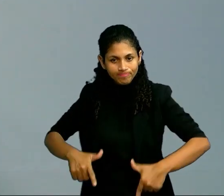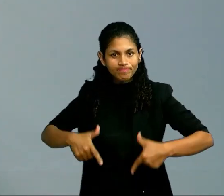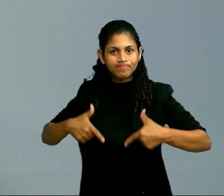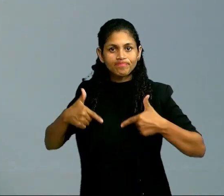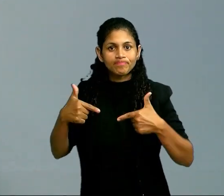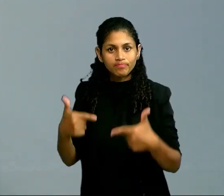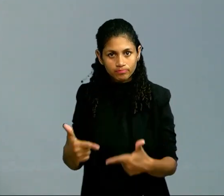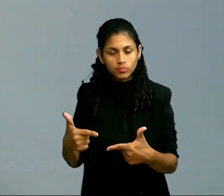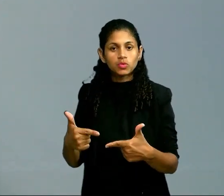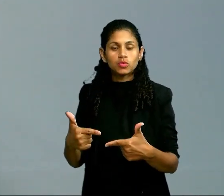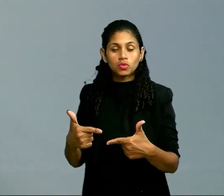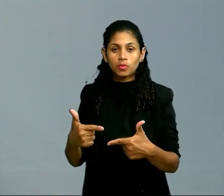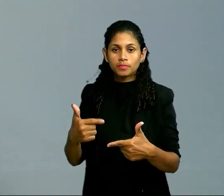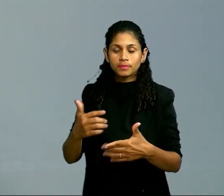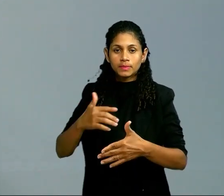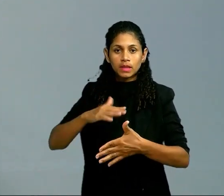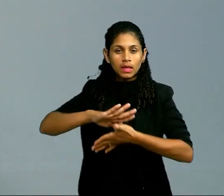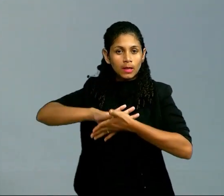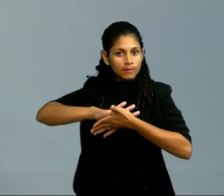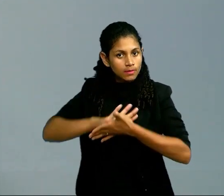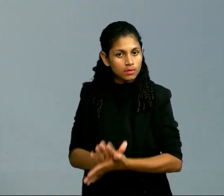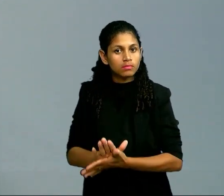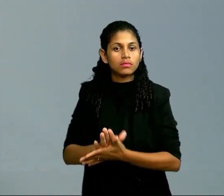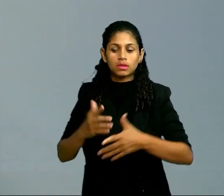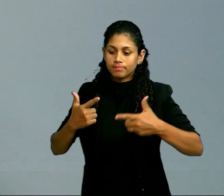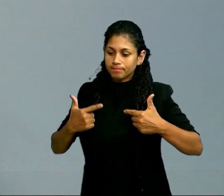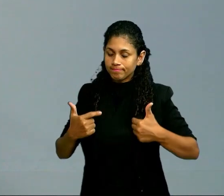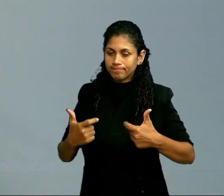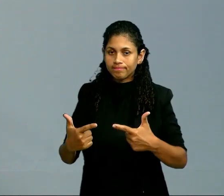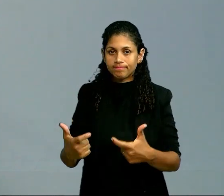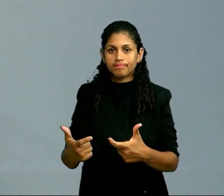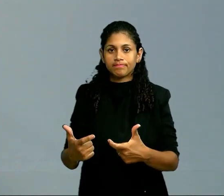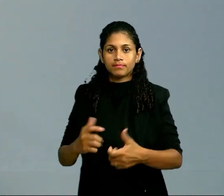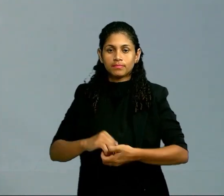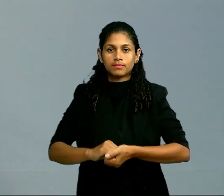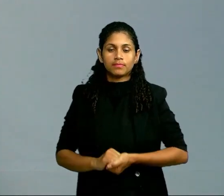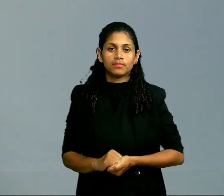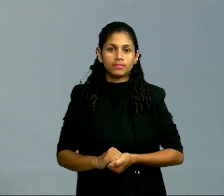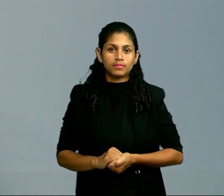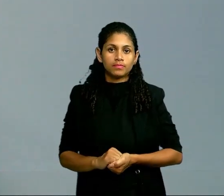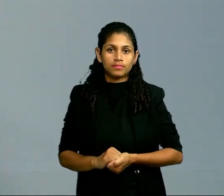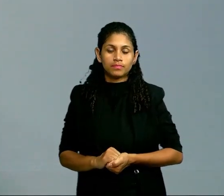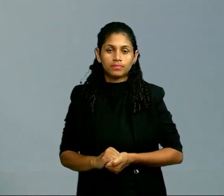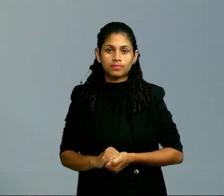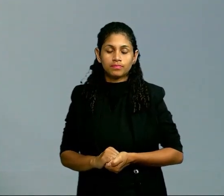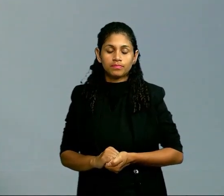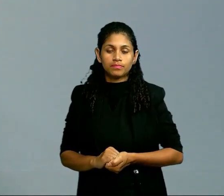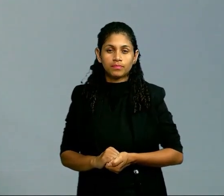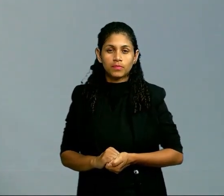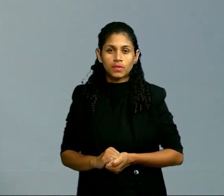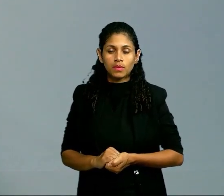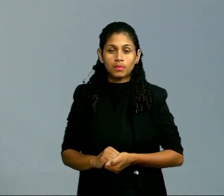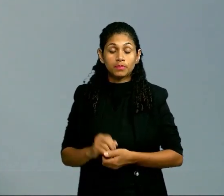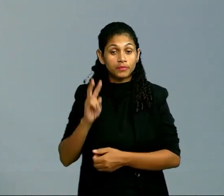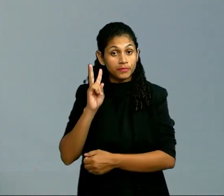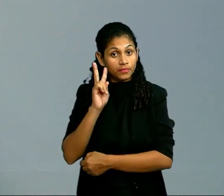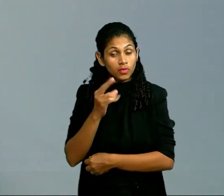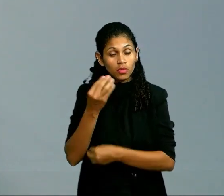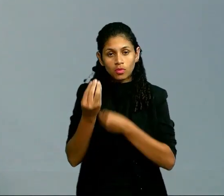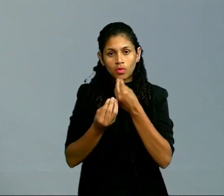ou para não piorar a situação, os Estados Unidos acabam, então, se retirando do conflito. Vamos ver como é que o Enem